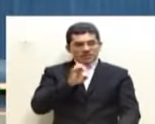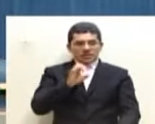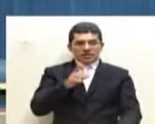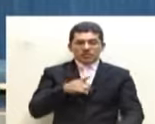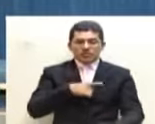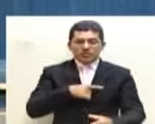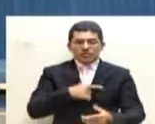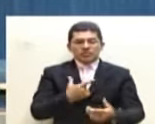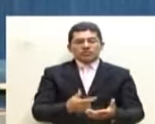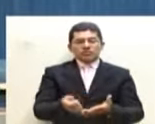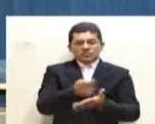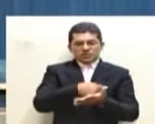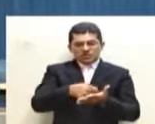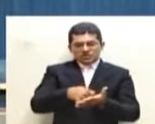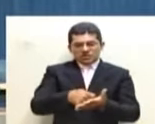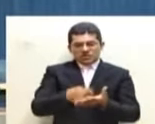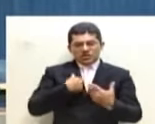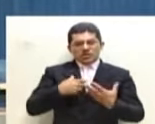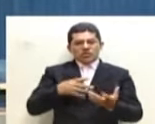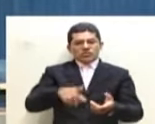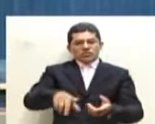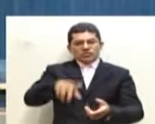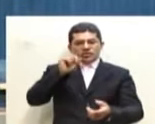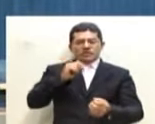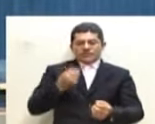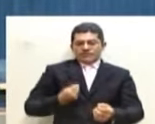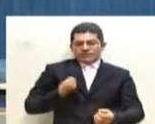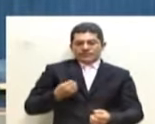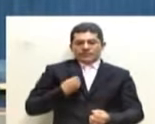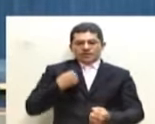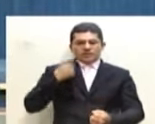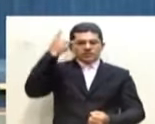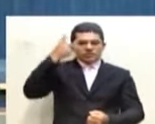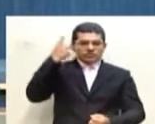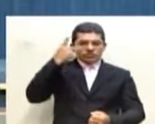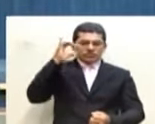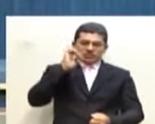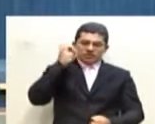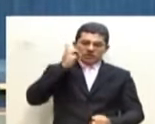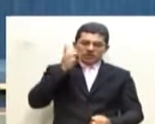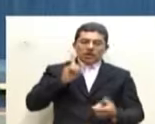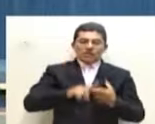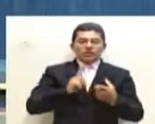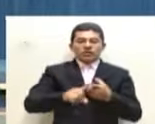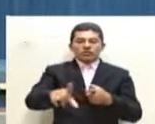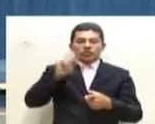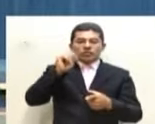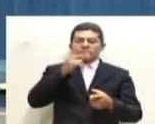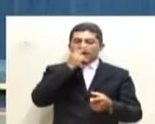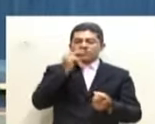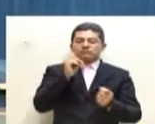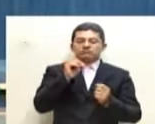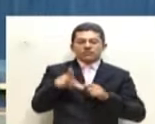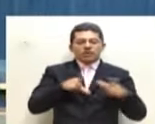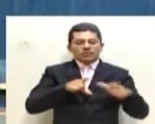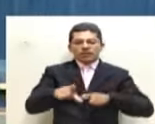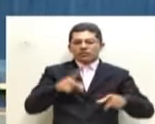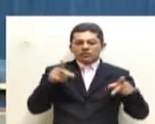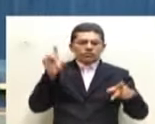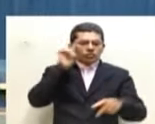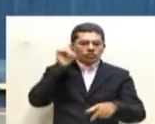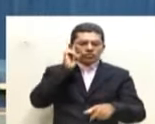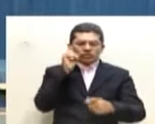pública, eu me dedico a ela como um trabalho de um operário que precisa